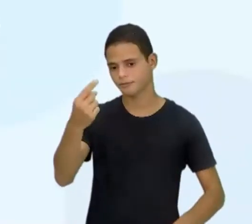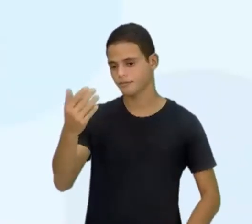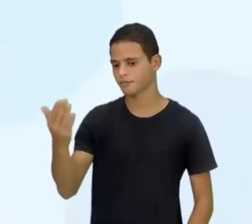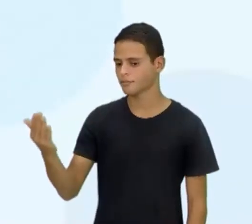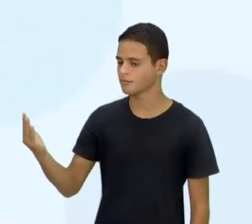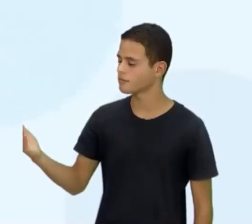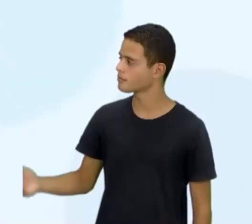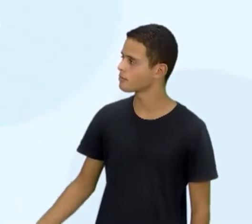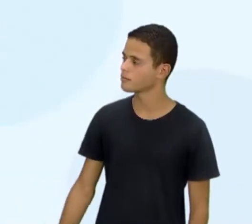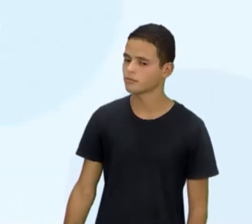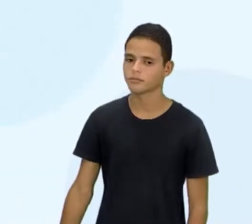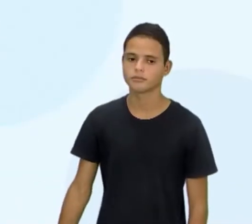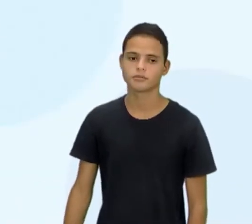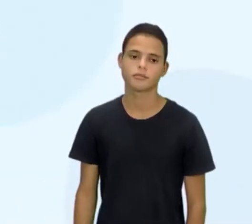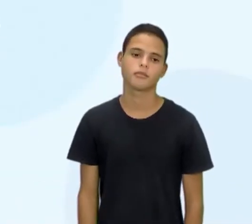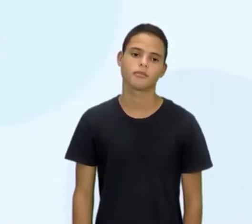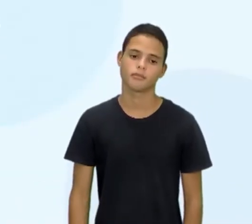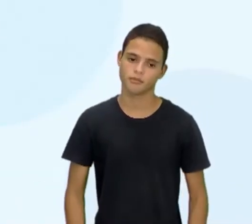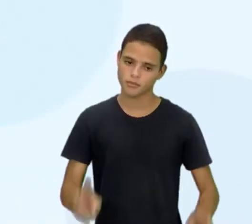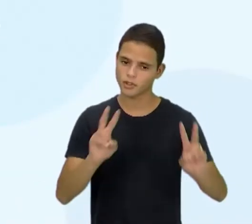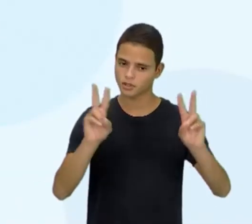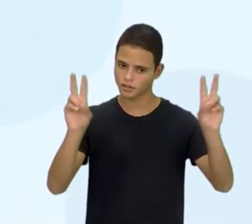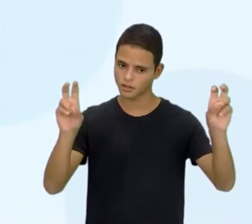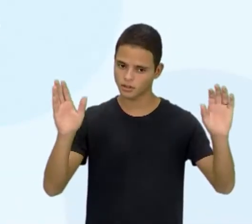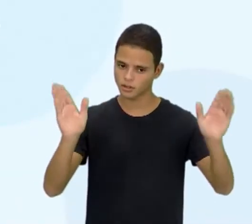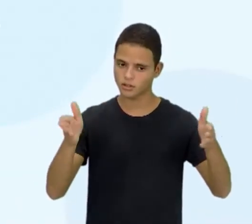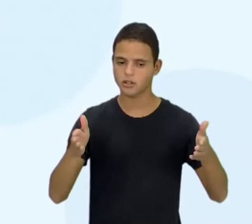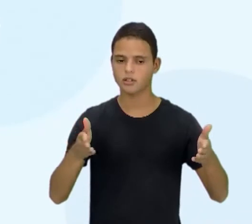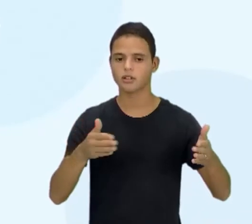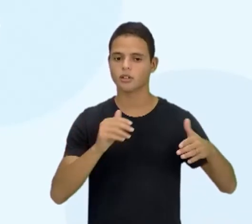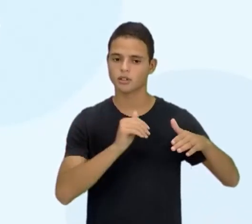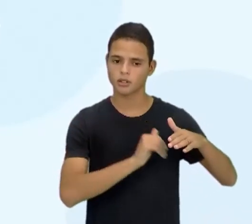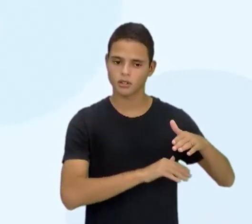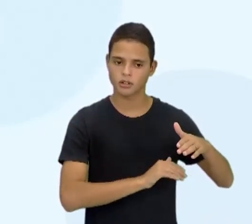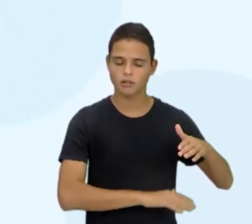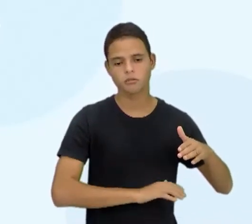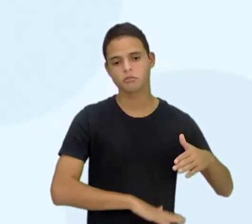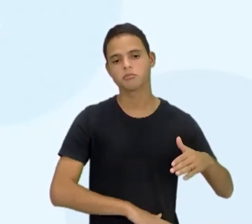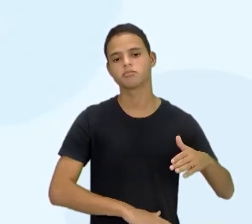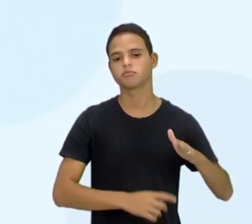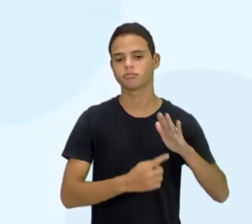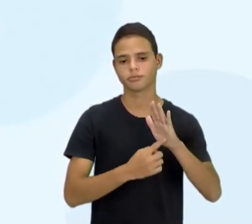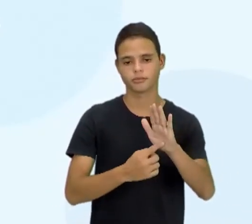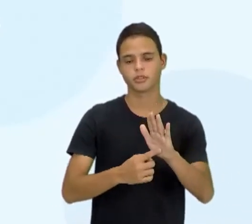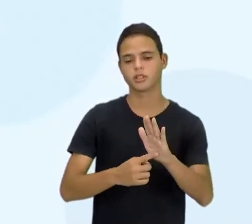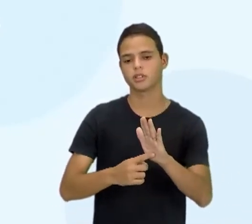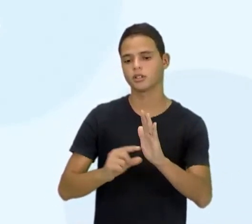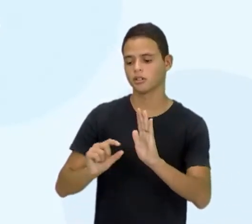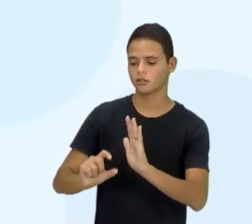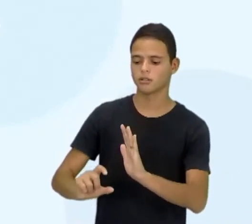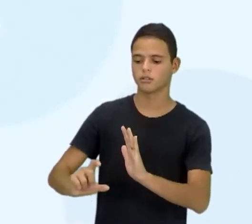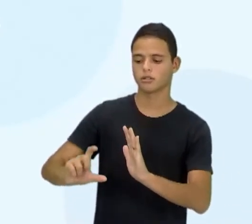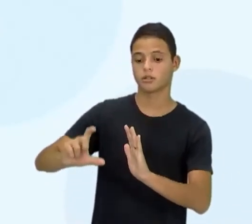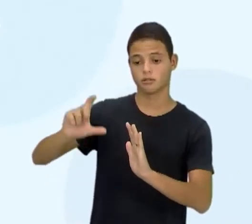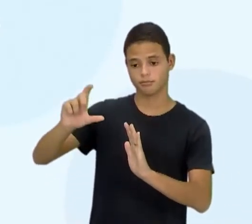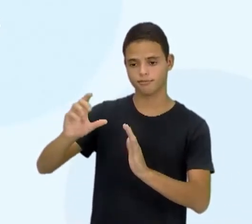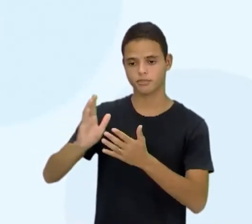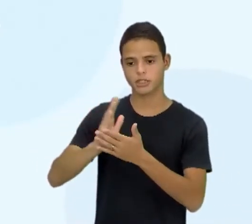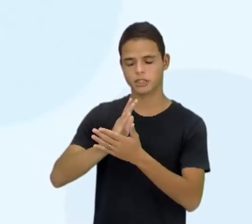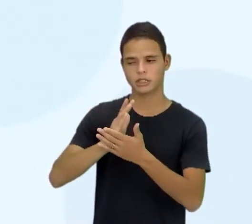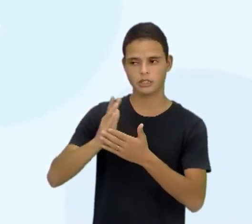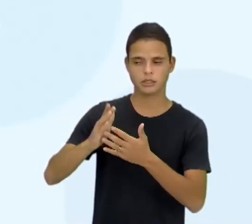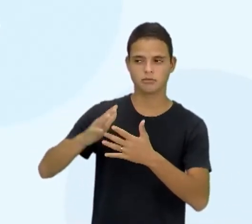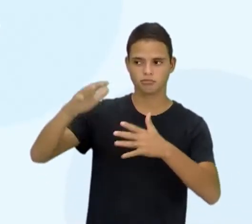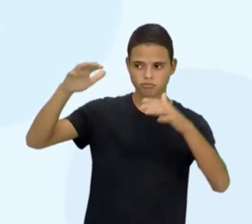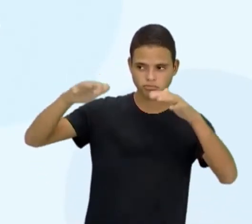tela. O título nós já falamos bastante, qual é este? Dados comprovam aumento de eventos